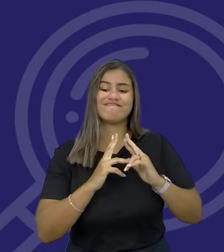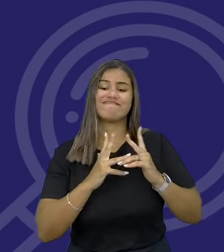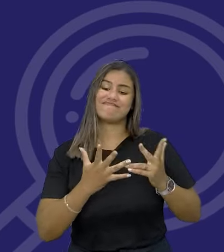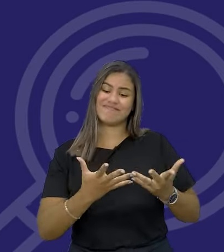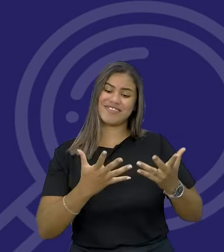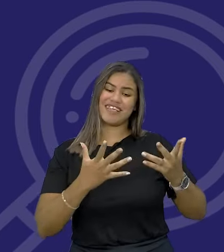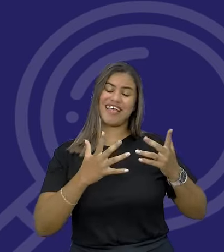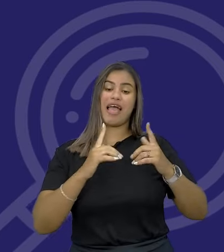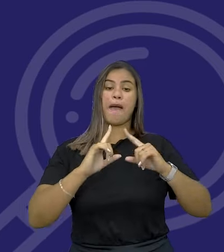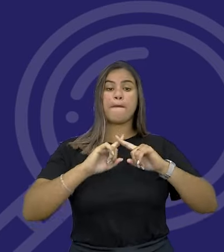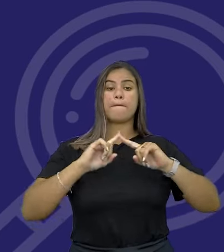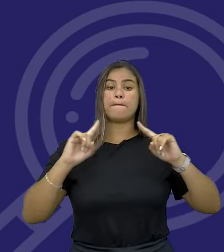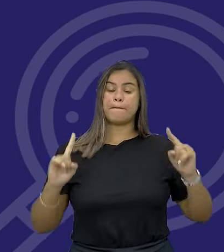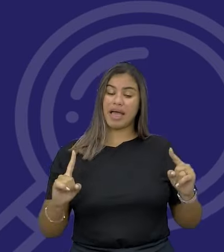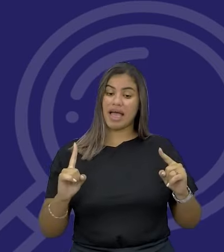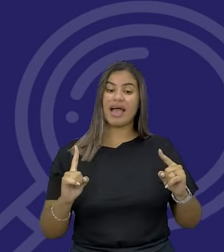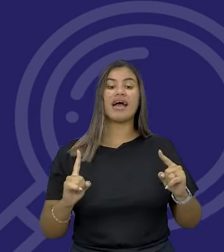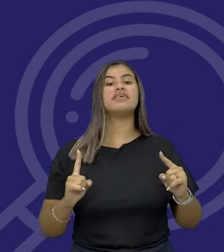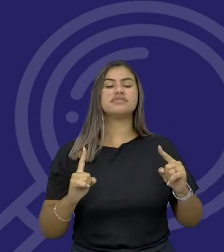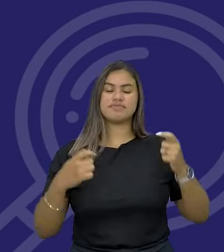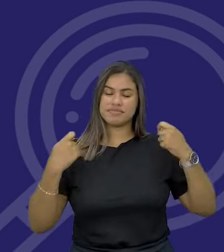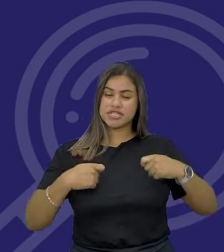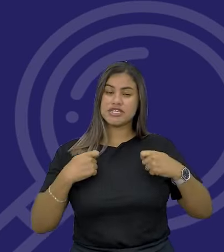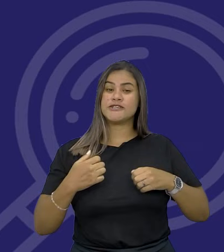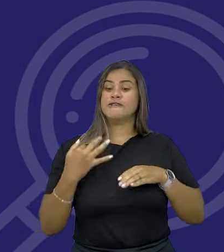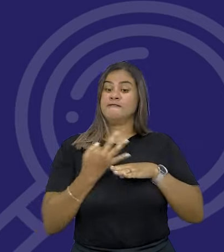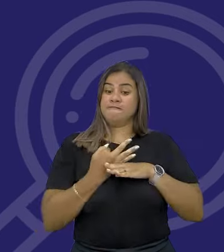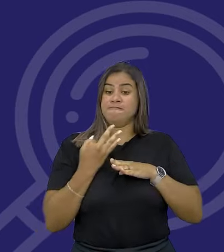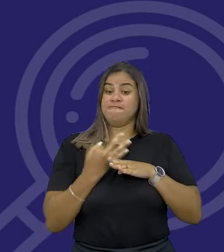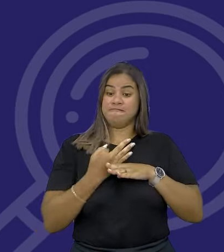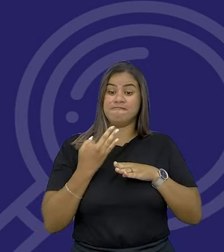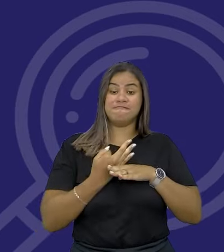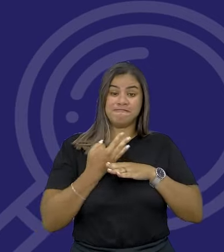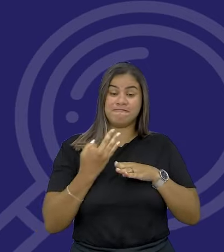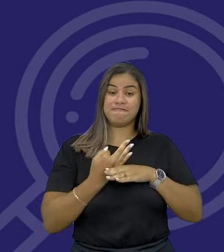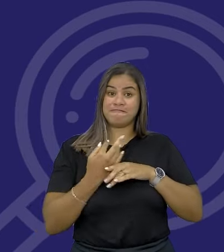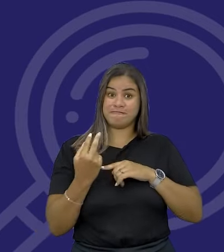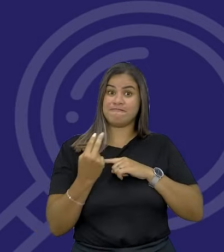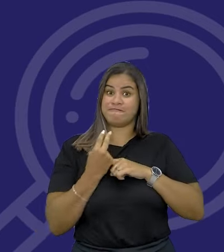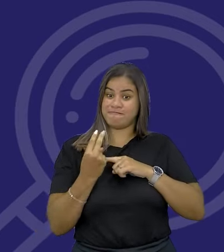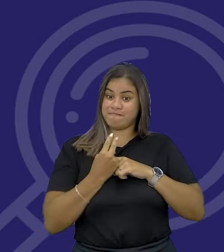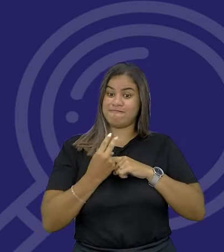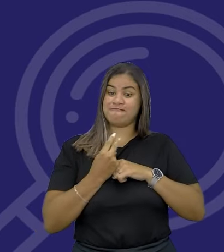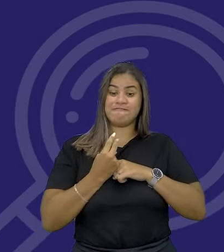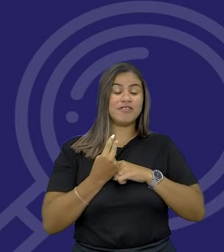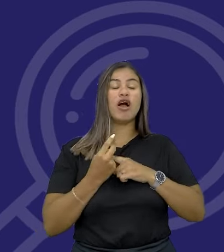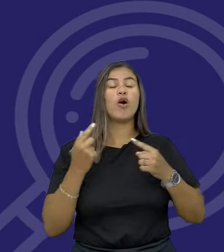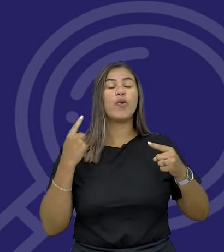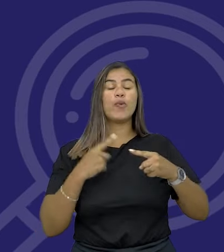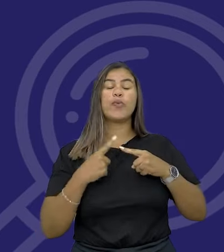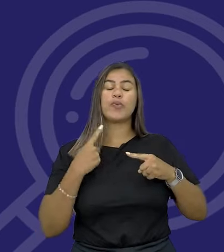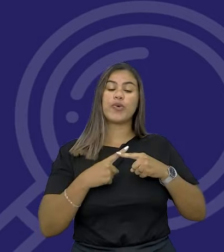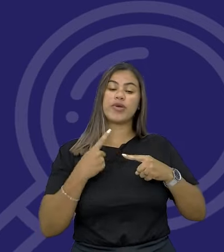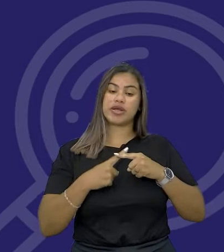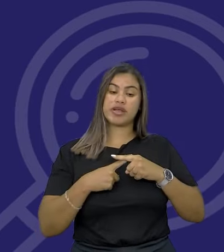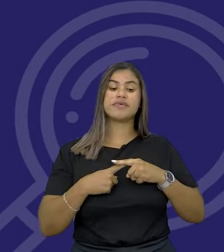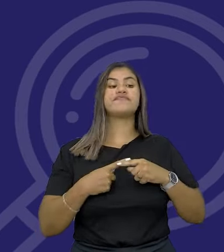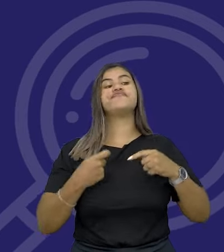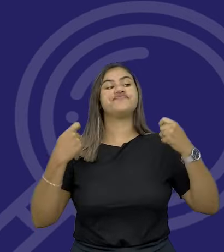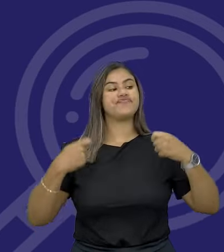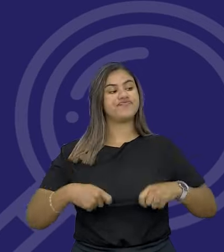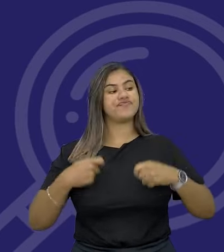gente acaba até que respondendo, mas a gente tem que se policiar quanto a isso, né, porque a gente tem que